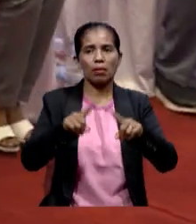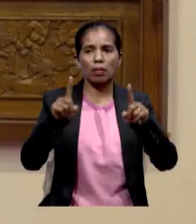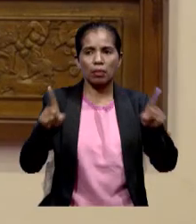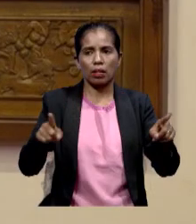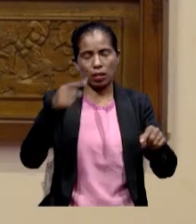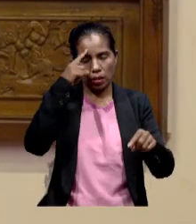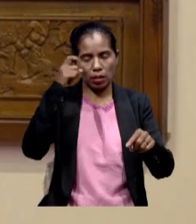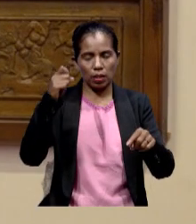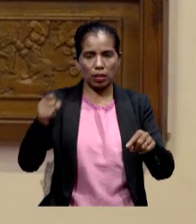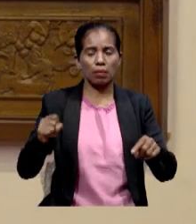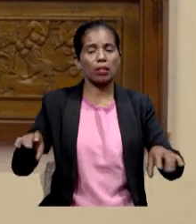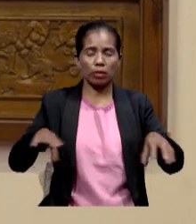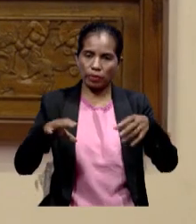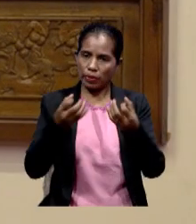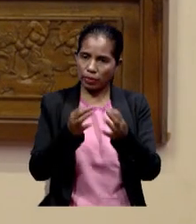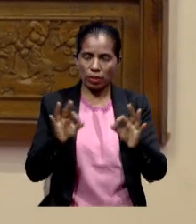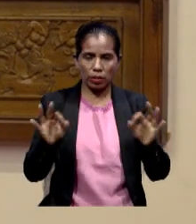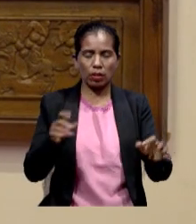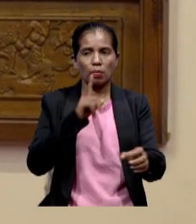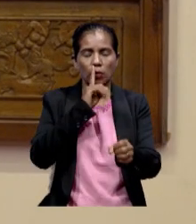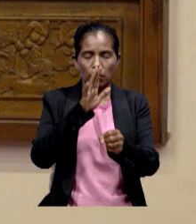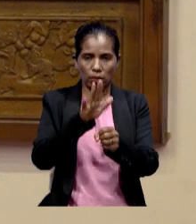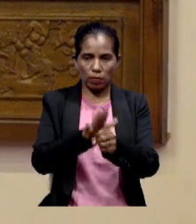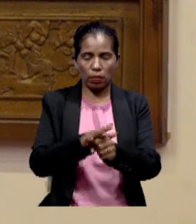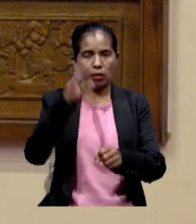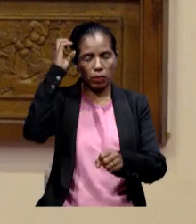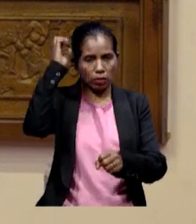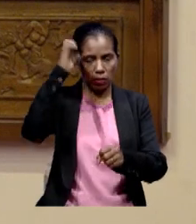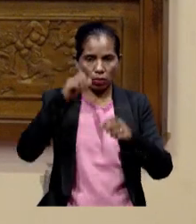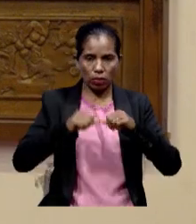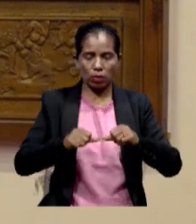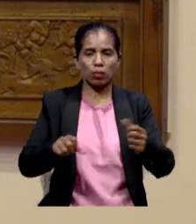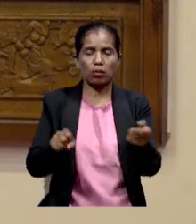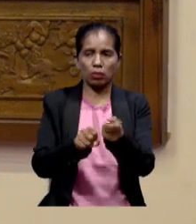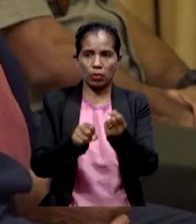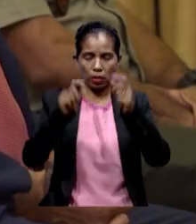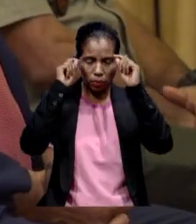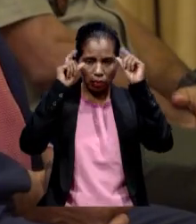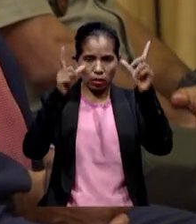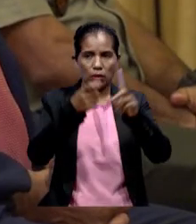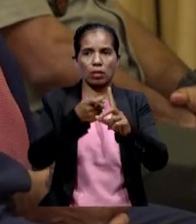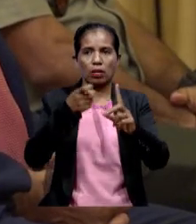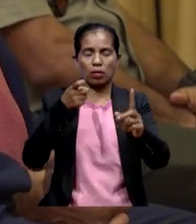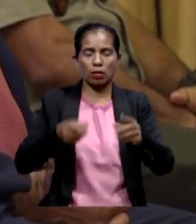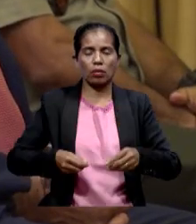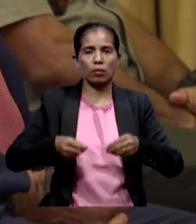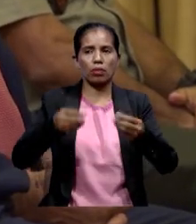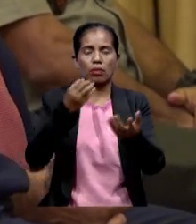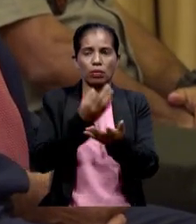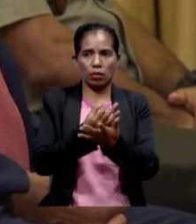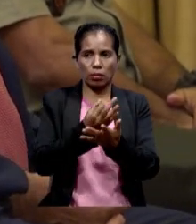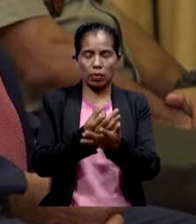missão diplomata remata ona, e promete a União Europeia se continua a apoiar Timor-Leste, lhe russi fornece orçamento